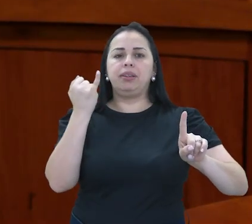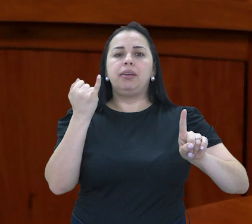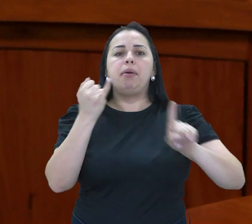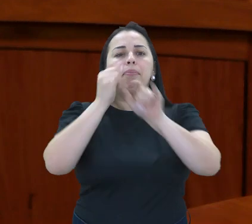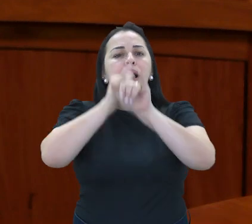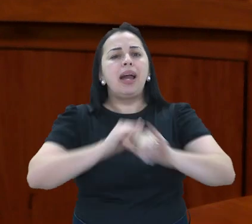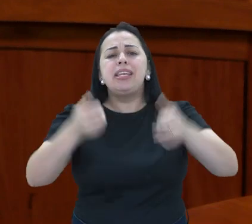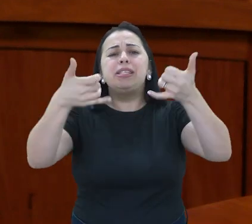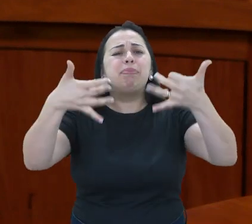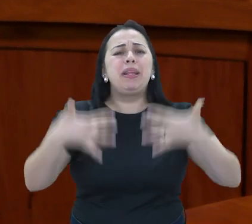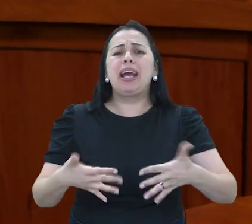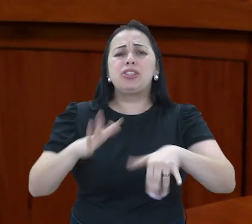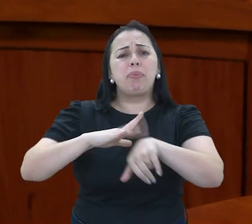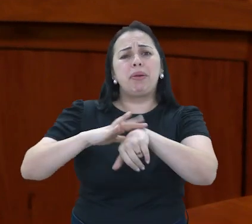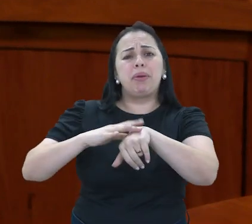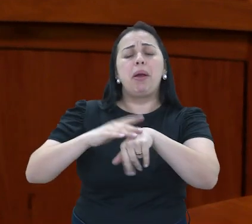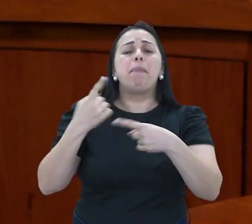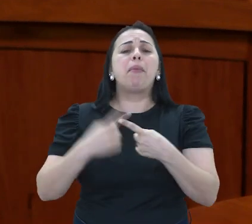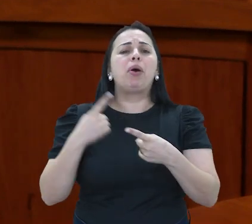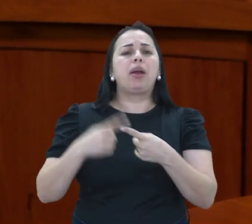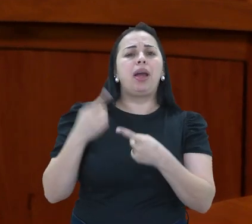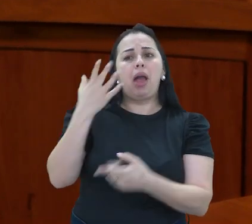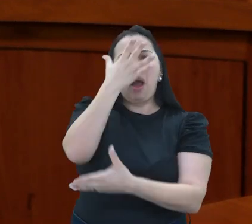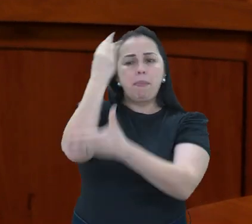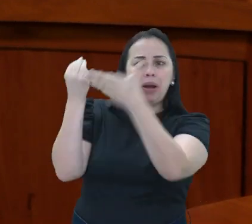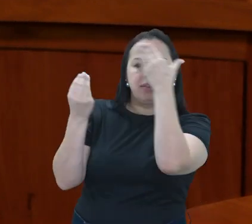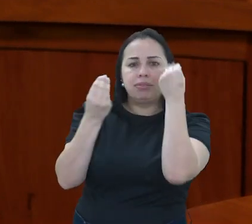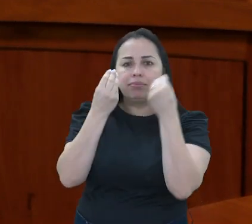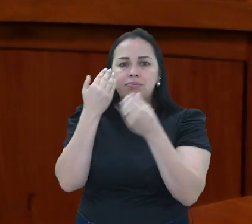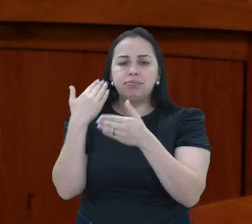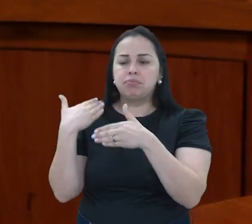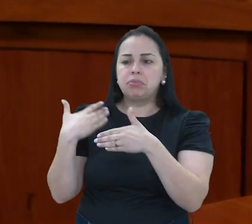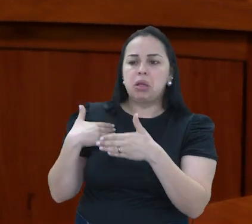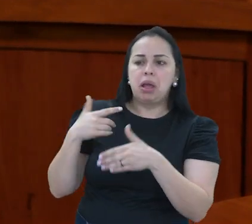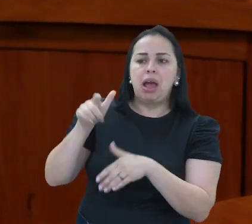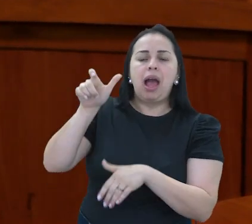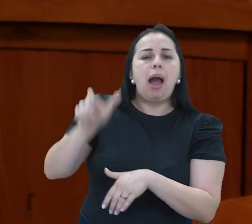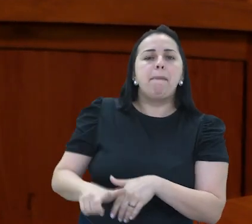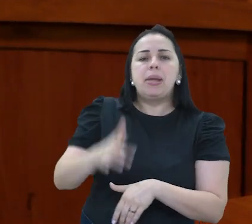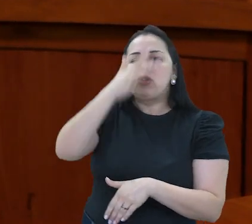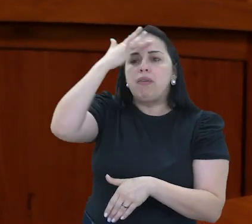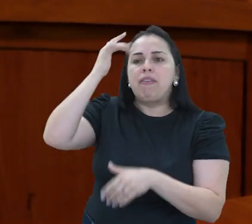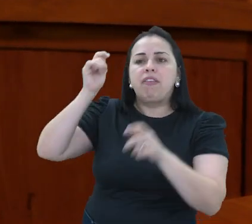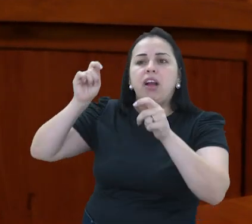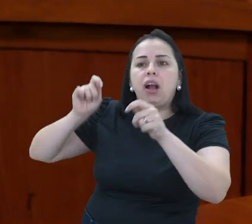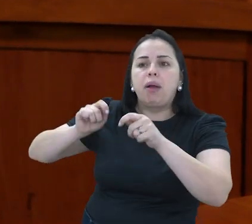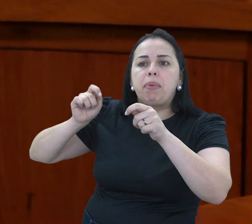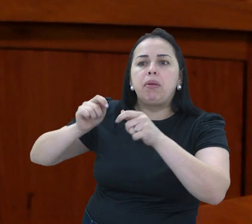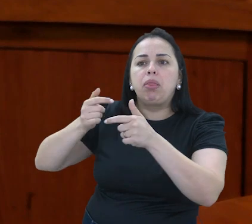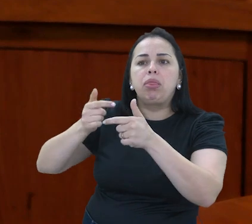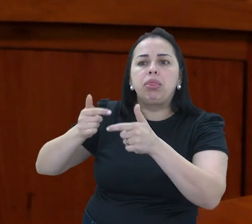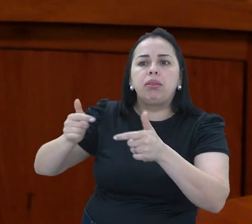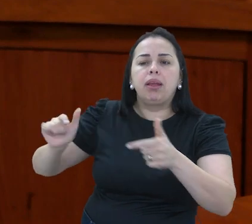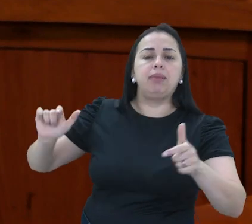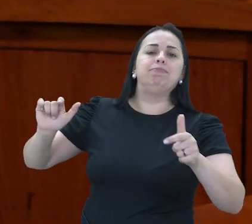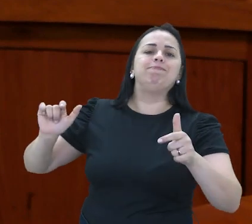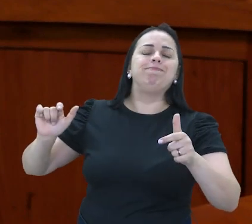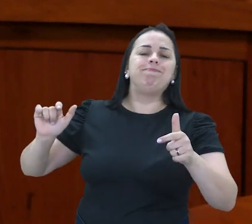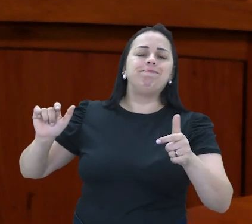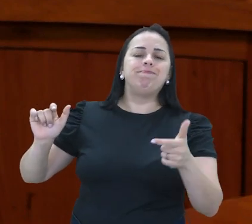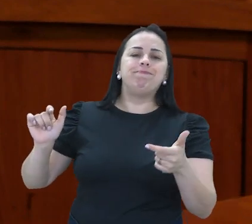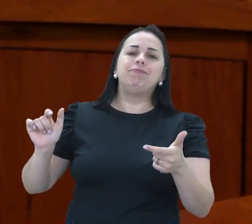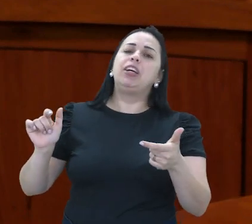combater o estigma. O estigma, por quê? Porque o Alzheimer, como ele é uma doença muito incapacitante, que gera, né, que vai cursar